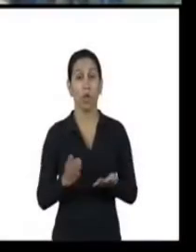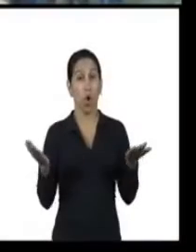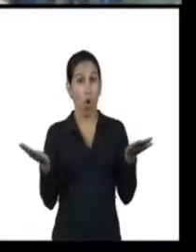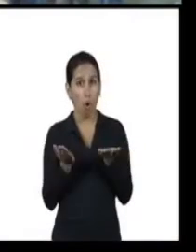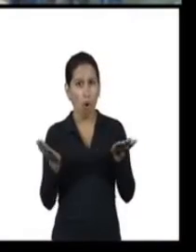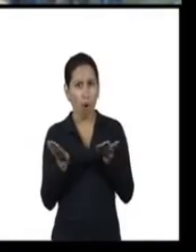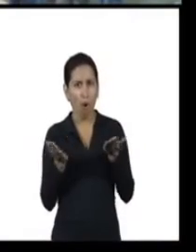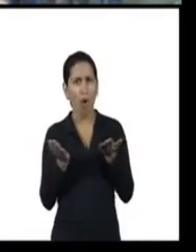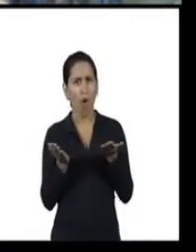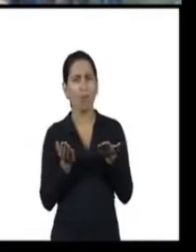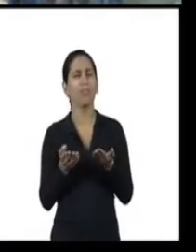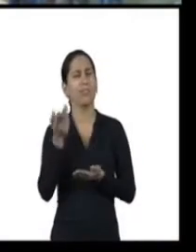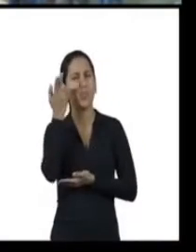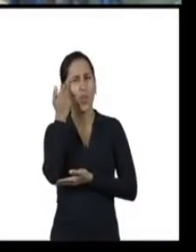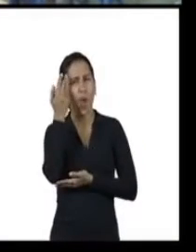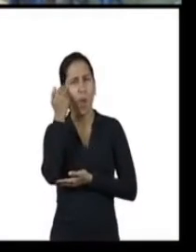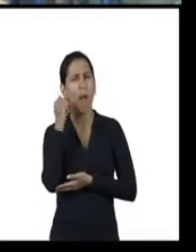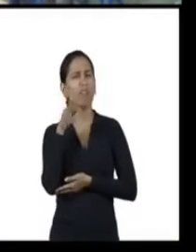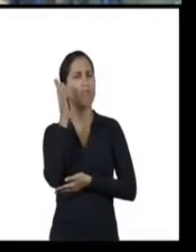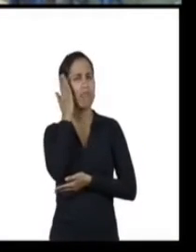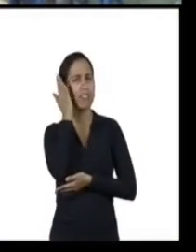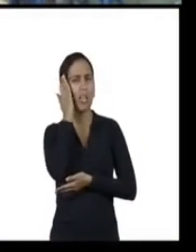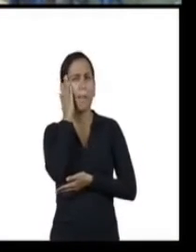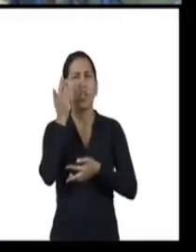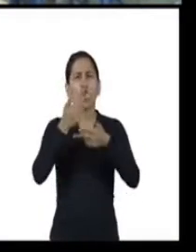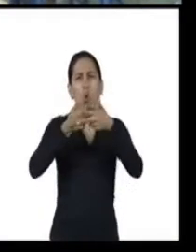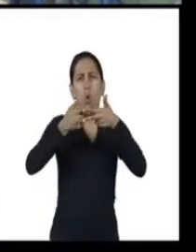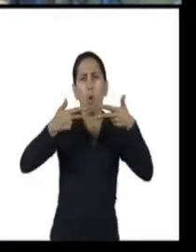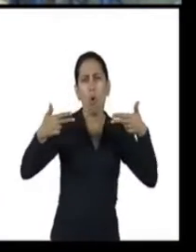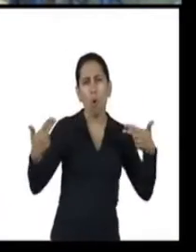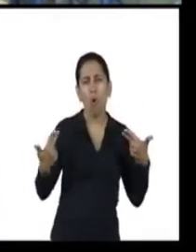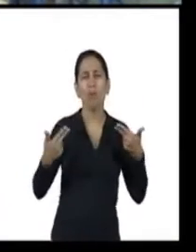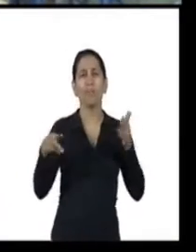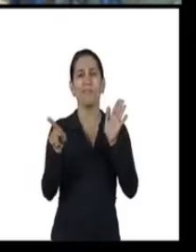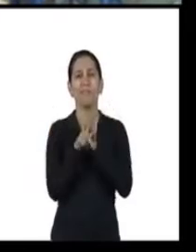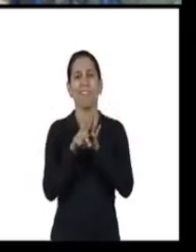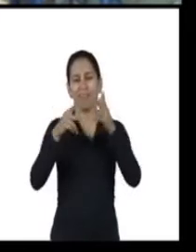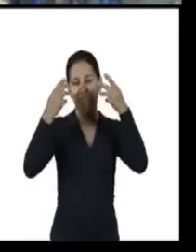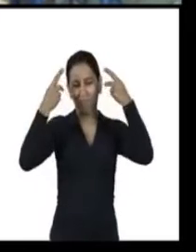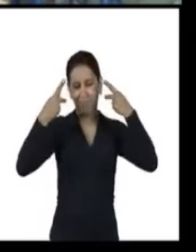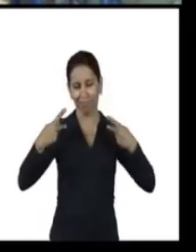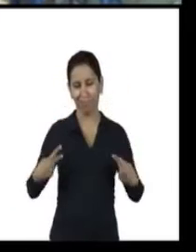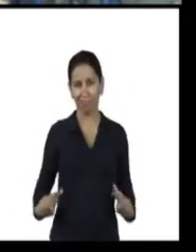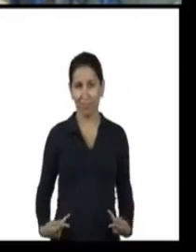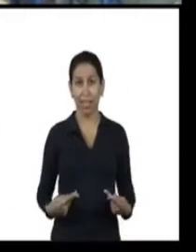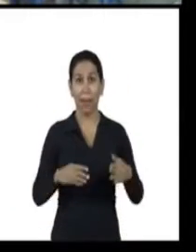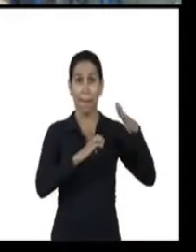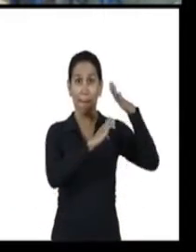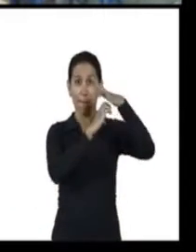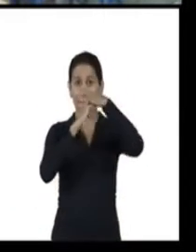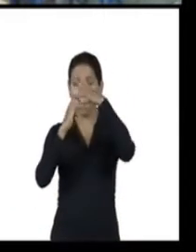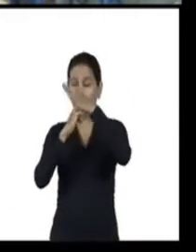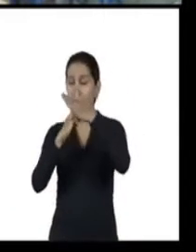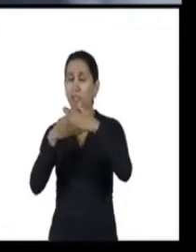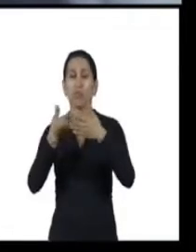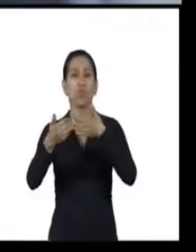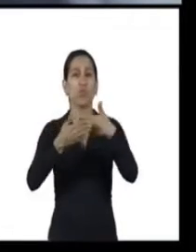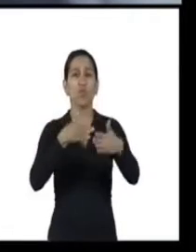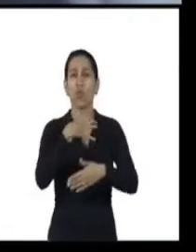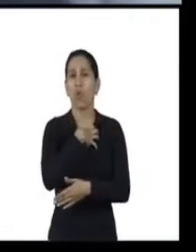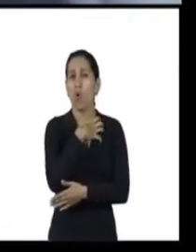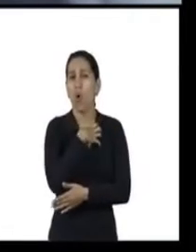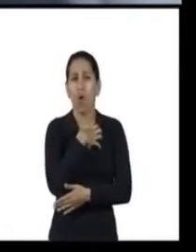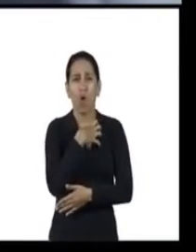Hoje em dia, ouve-se falar muito nos benefícios e na importância da ergonomia para empresas de qualquer porte ou segmento.